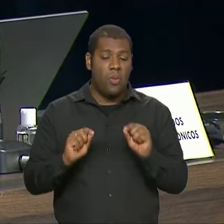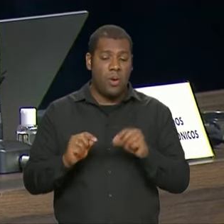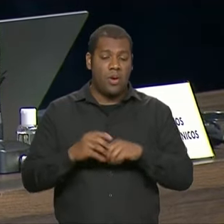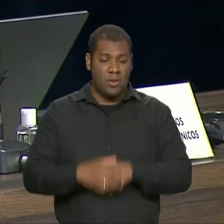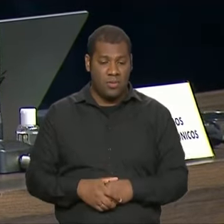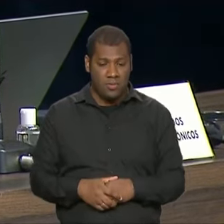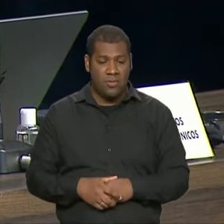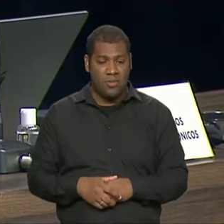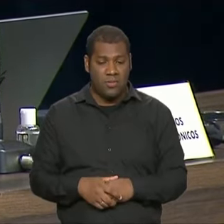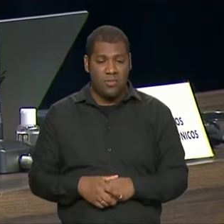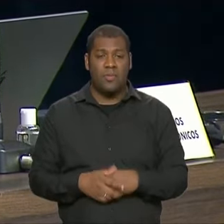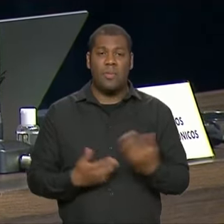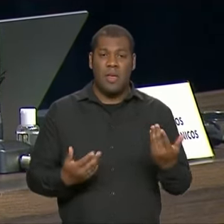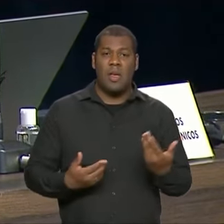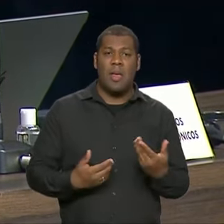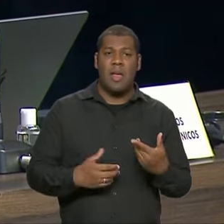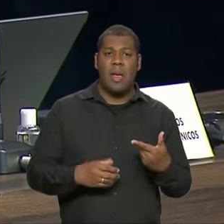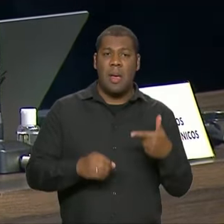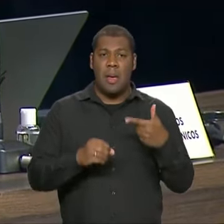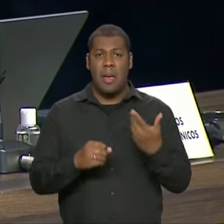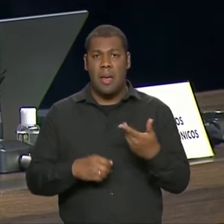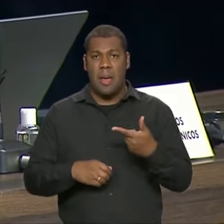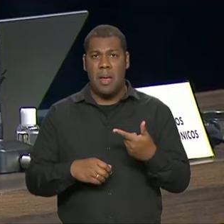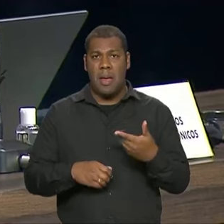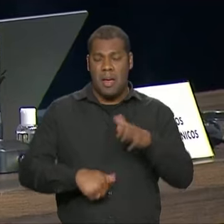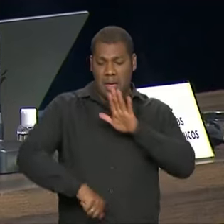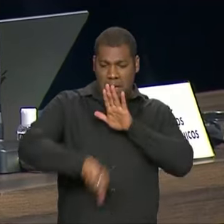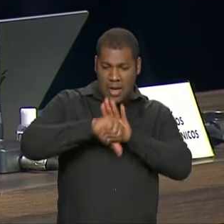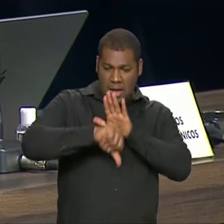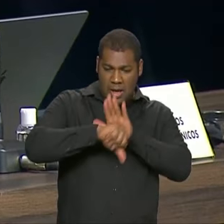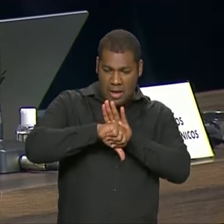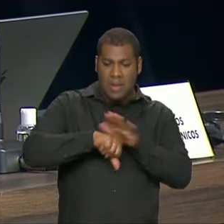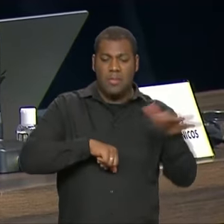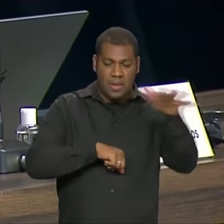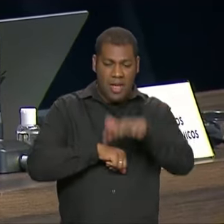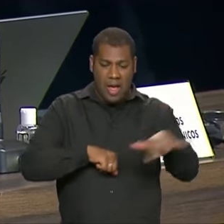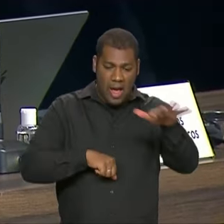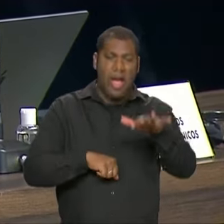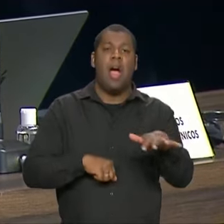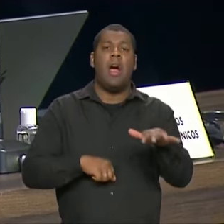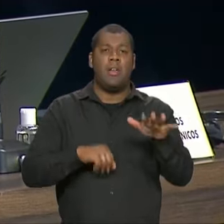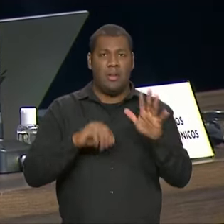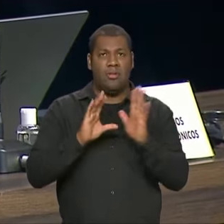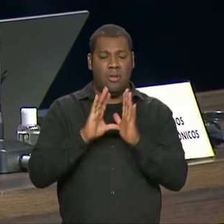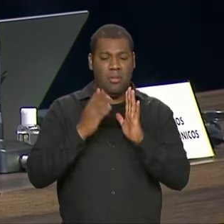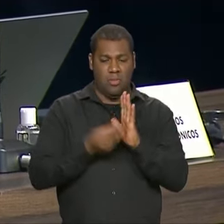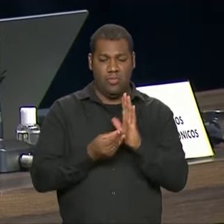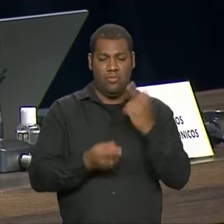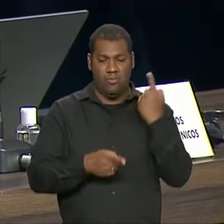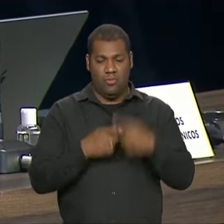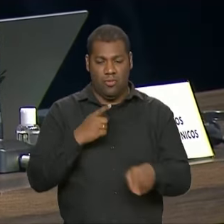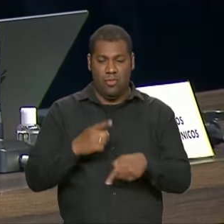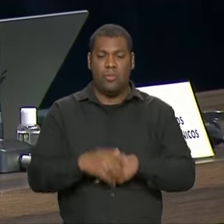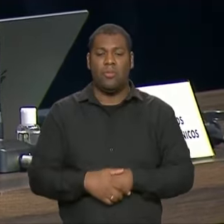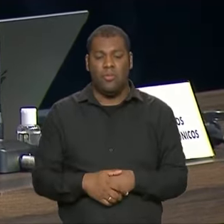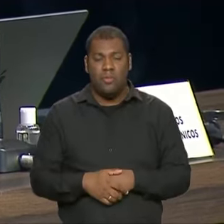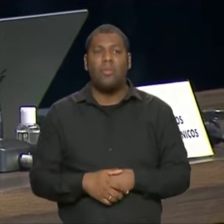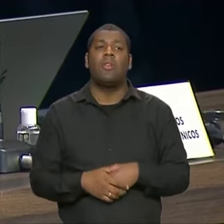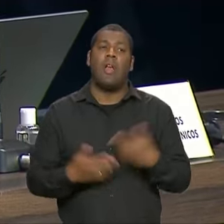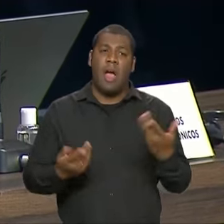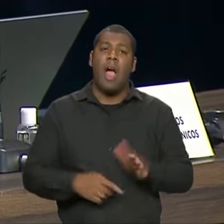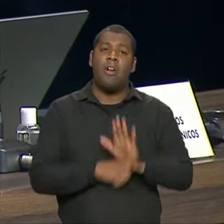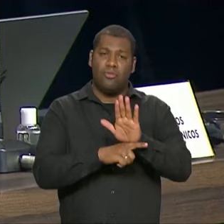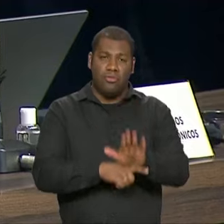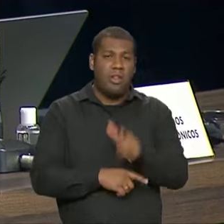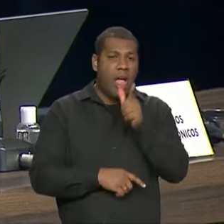a exploração petroleira cresça nesta região. Isso é necessário para o clima, para a água e para a